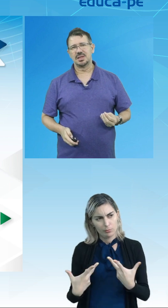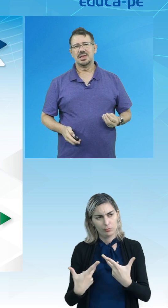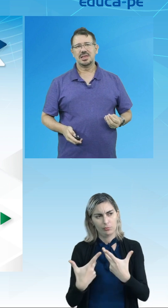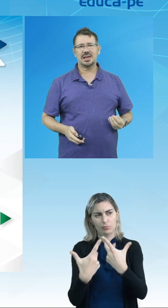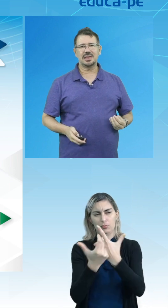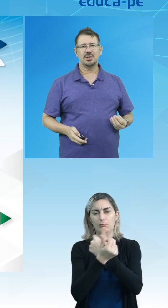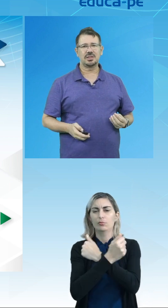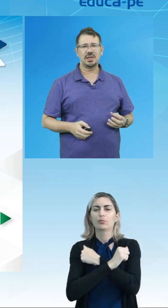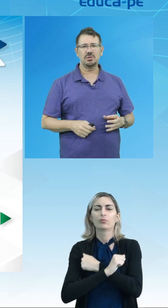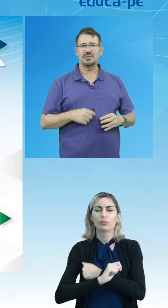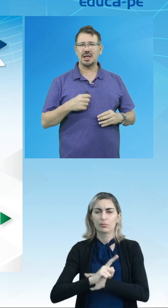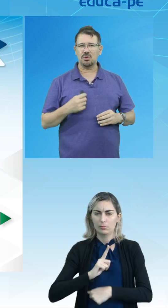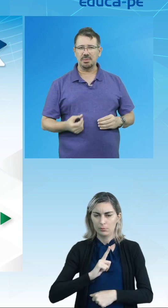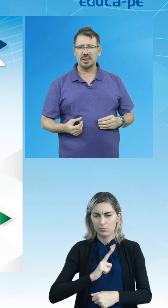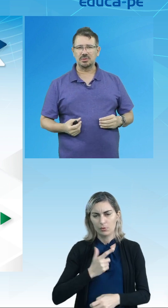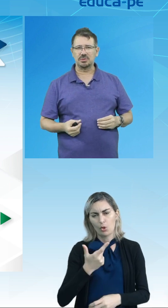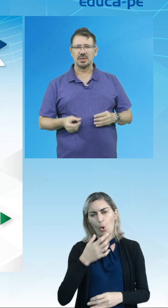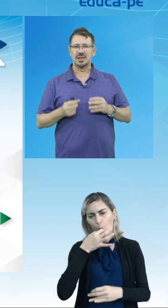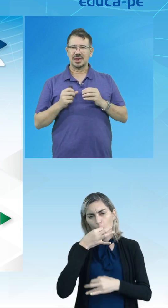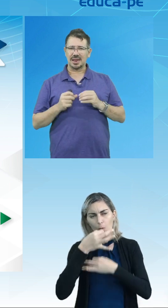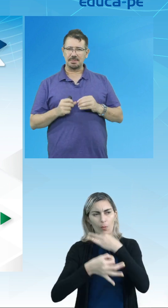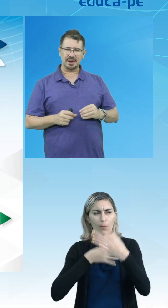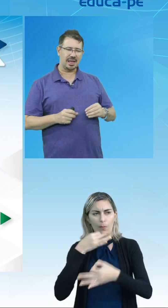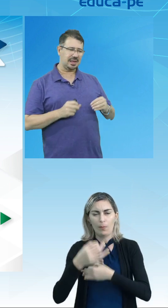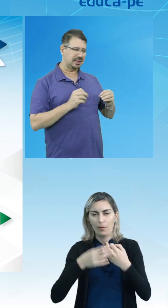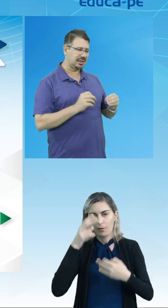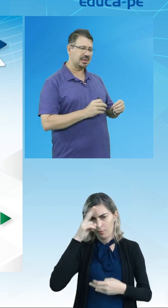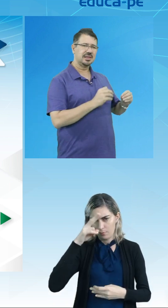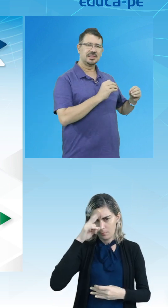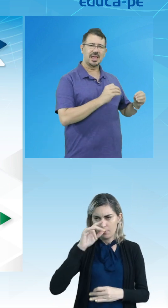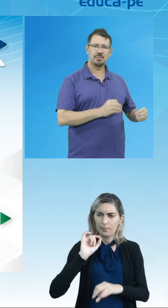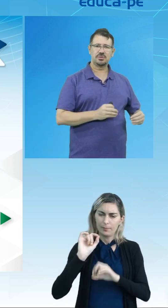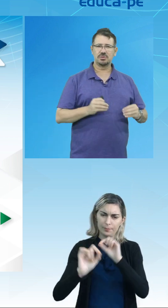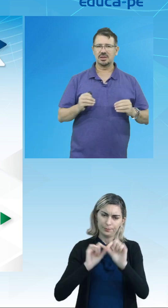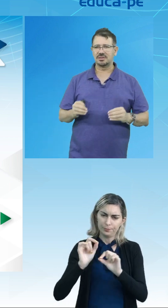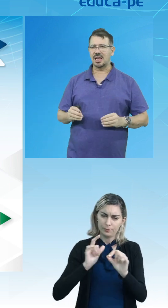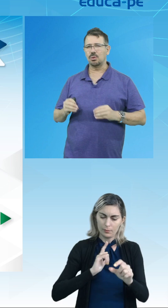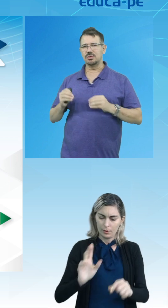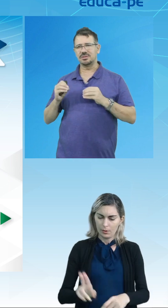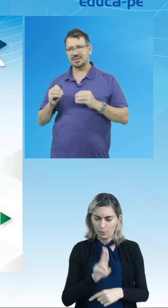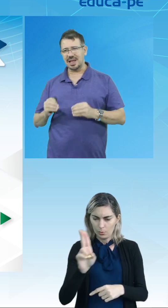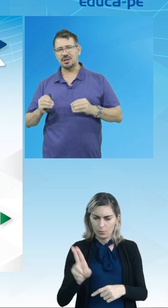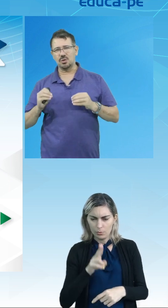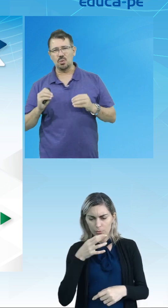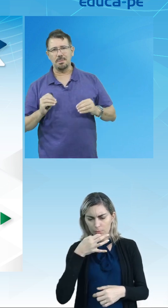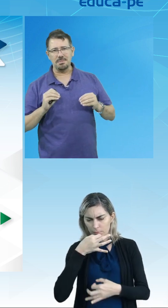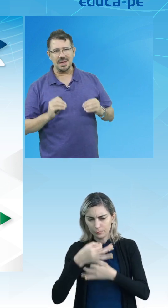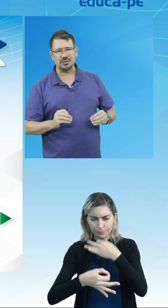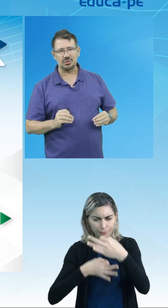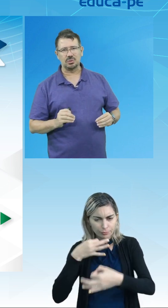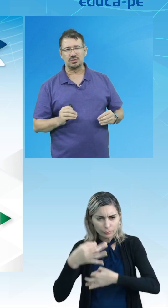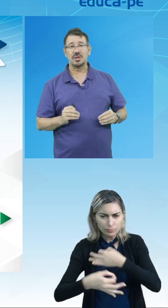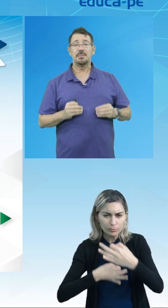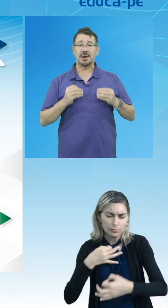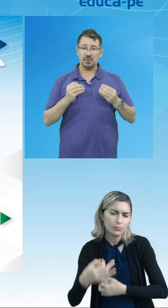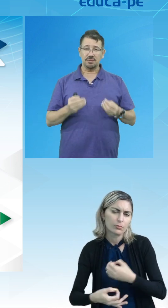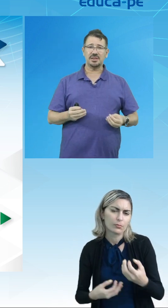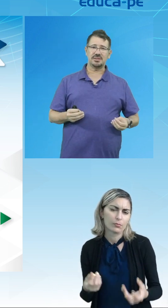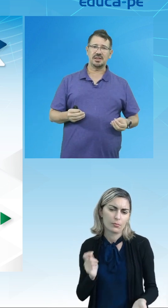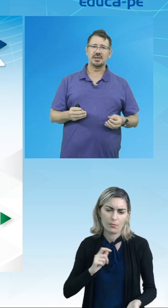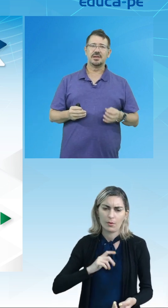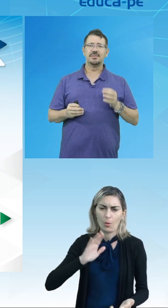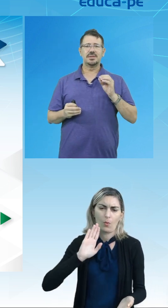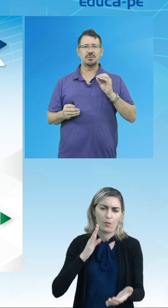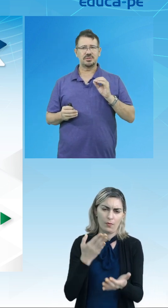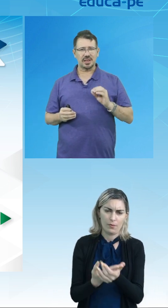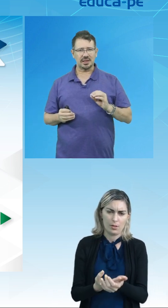persuasão. E aqui eu tenho os argumentos. Lembrar que temos que utilizar os argumentos para